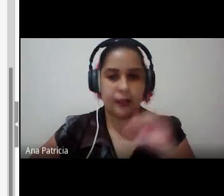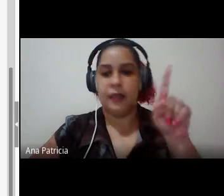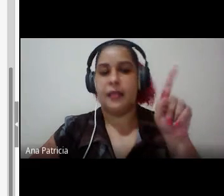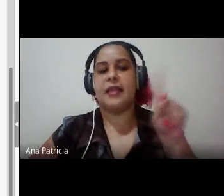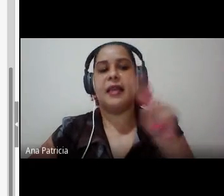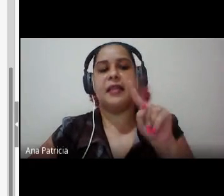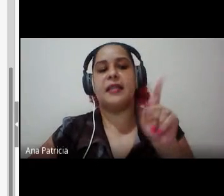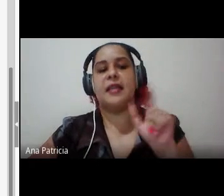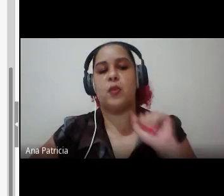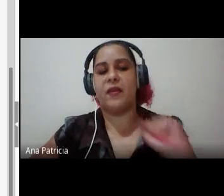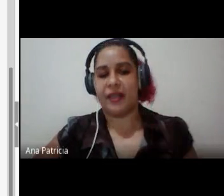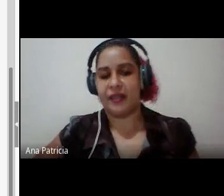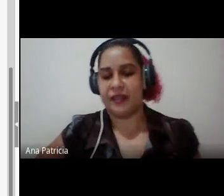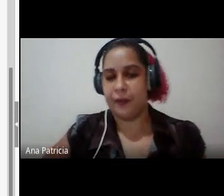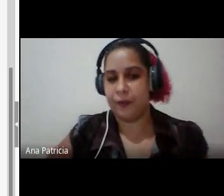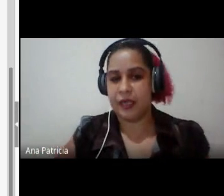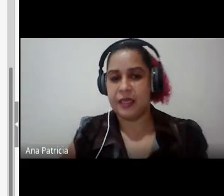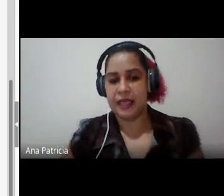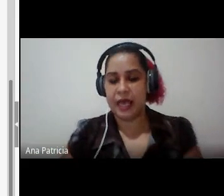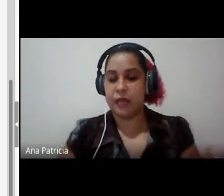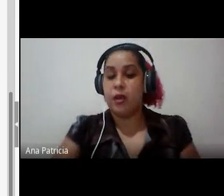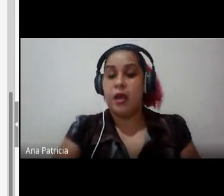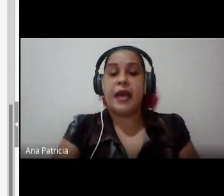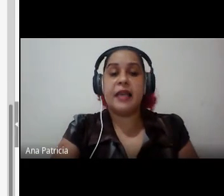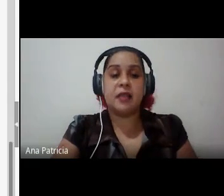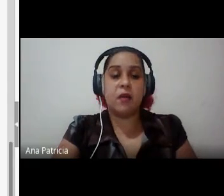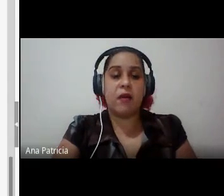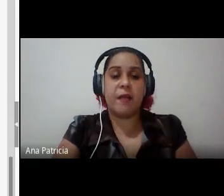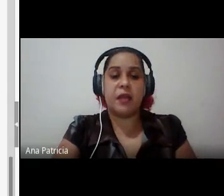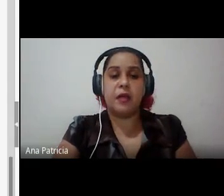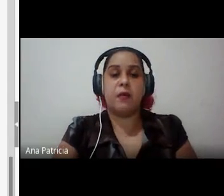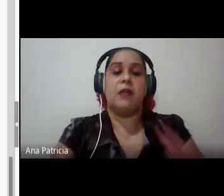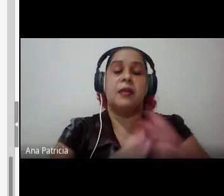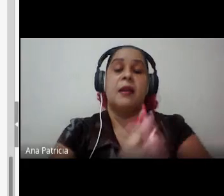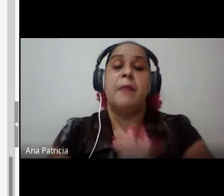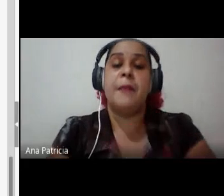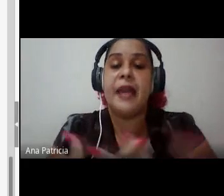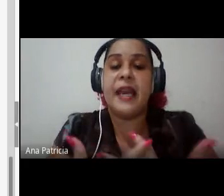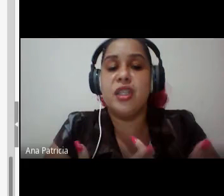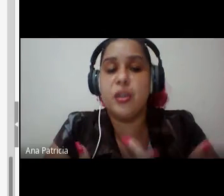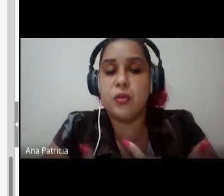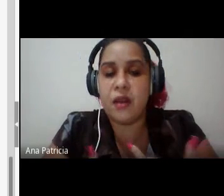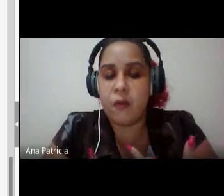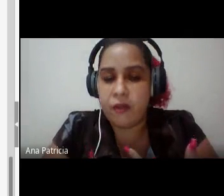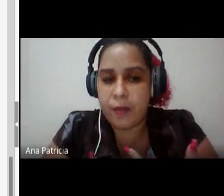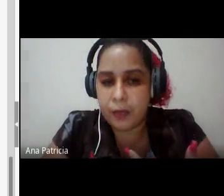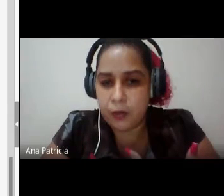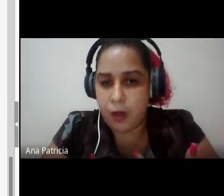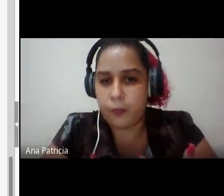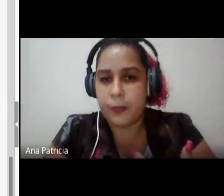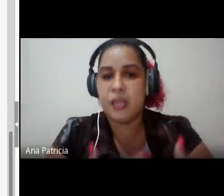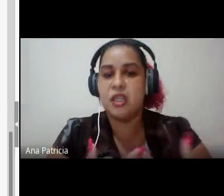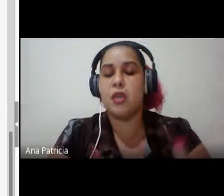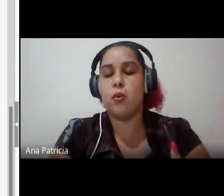tela. Desenha a letra Z na sua frente. Certo? Esses são o alfabeto manual. E para que a gente usa o alfabeto